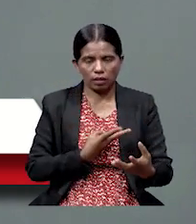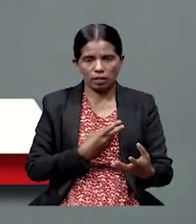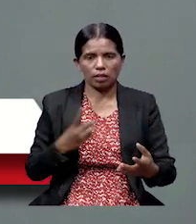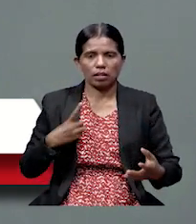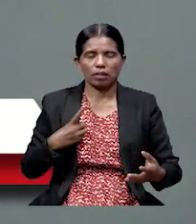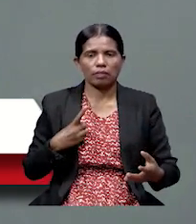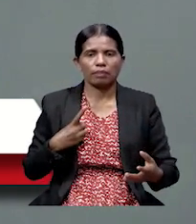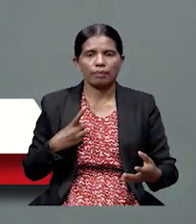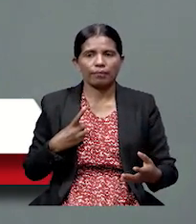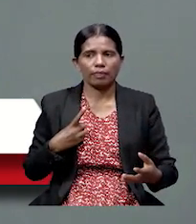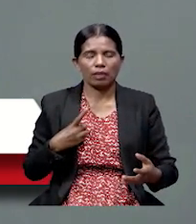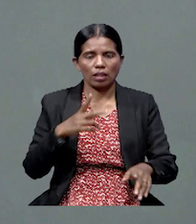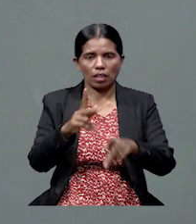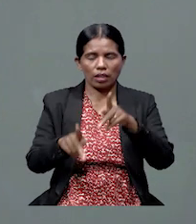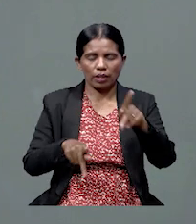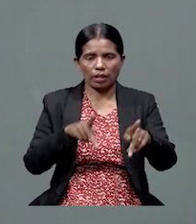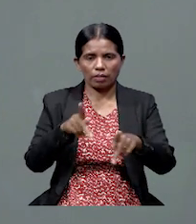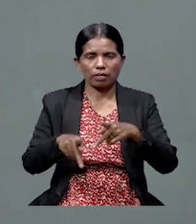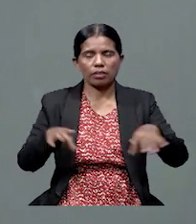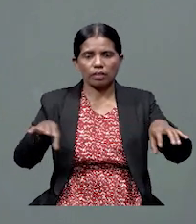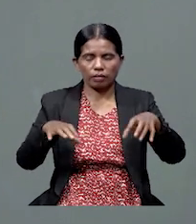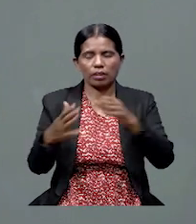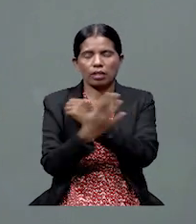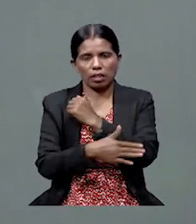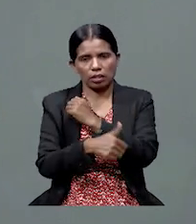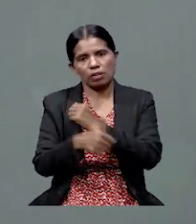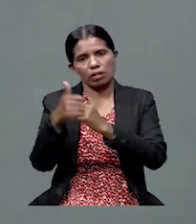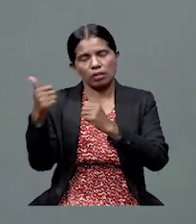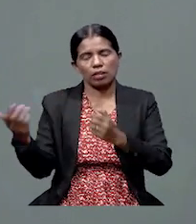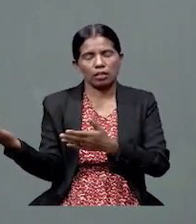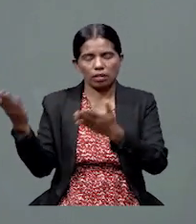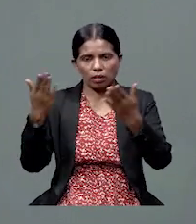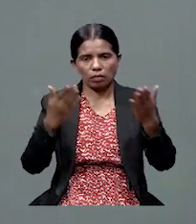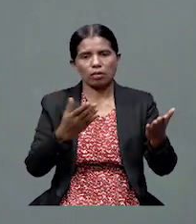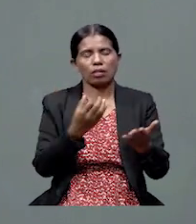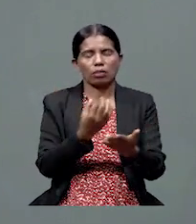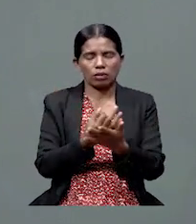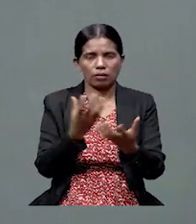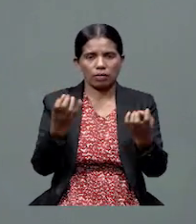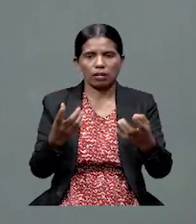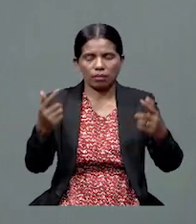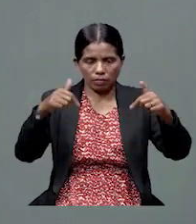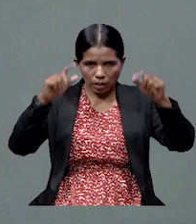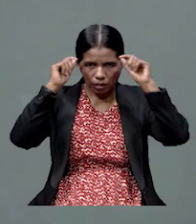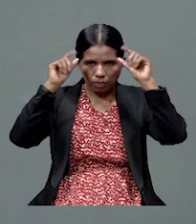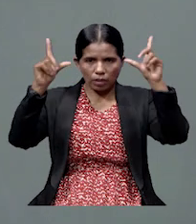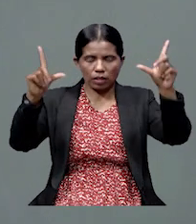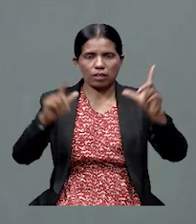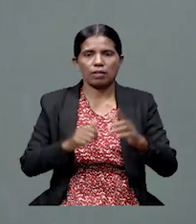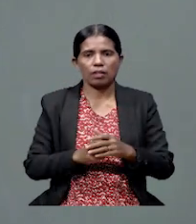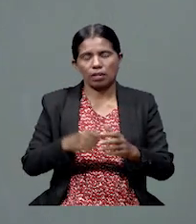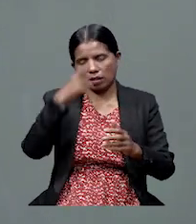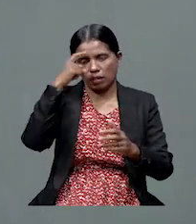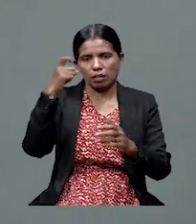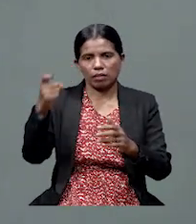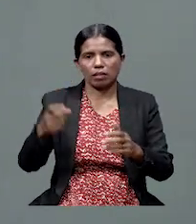deputada... População ba serviço israeliur siraruka divisa botebes tama mai Timor Leste ta sama